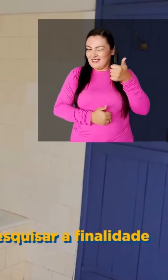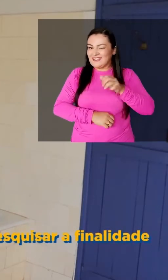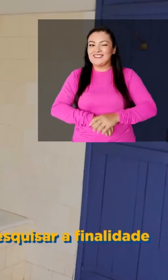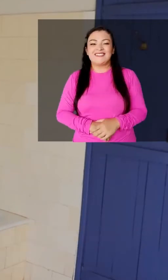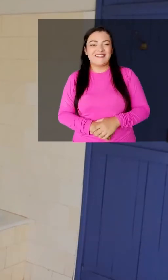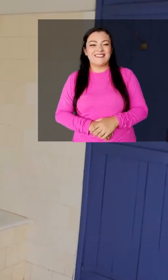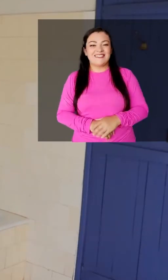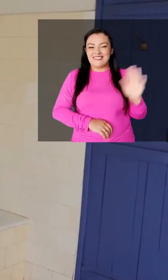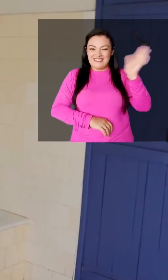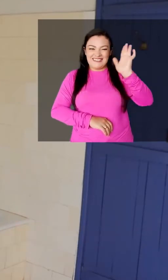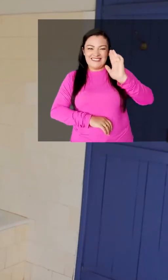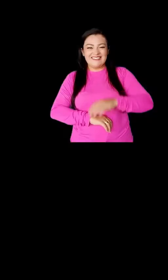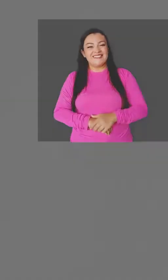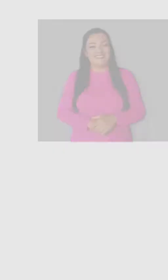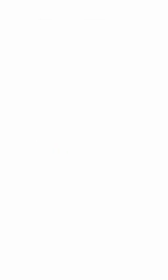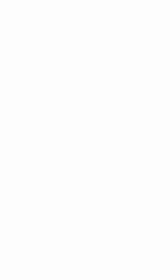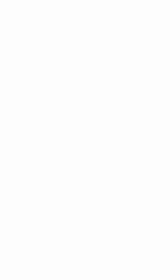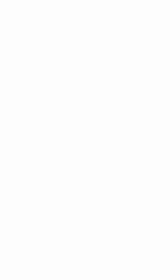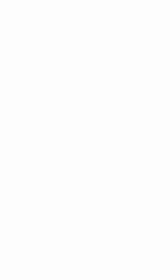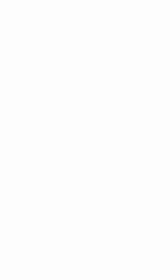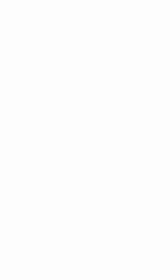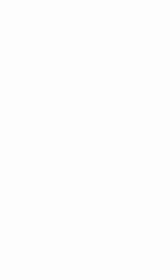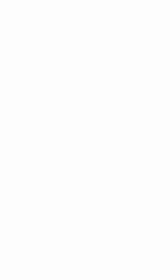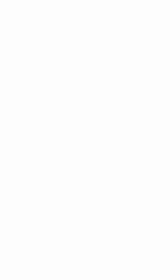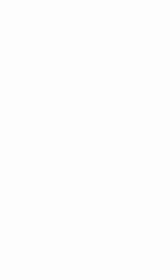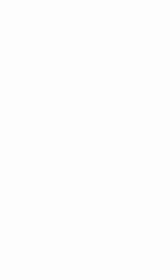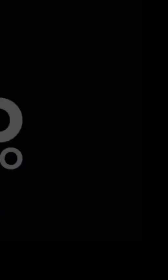sozinho. Até uma próxima!